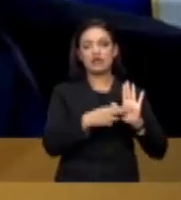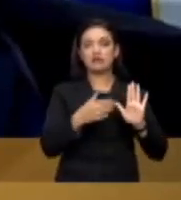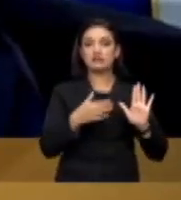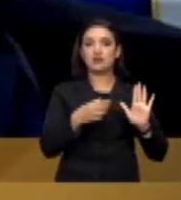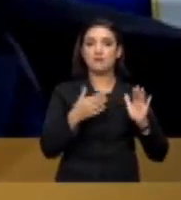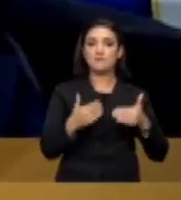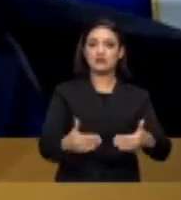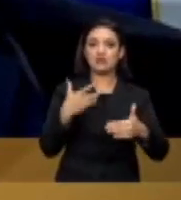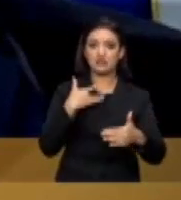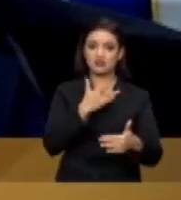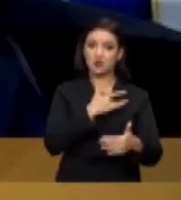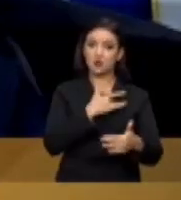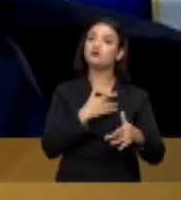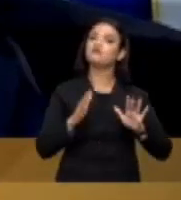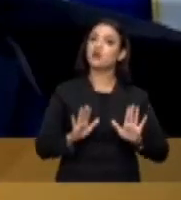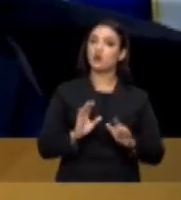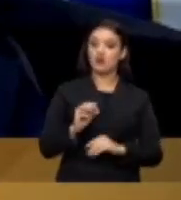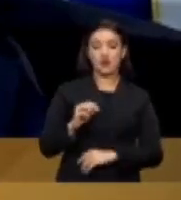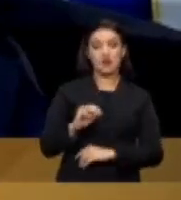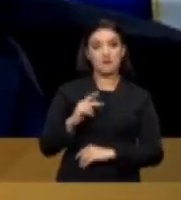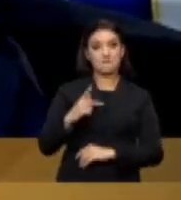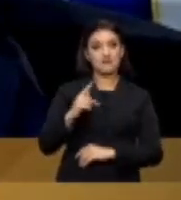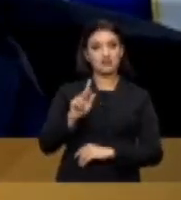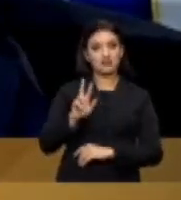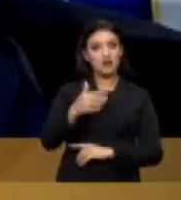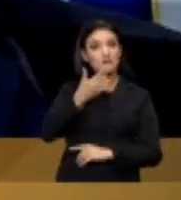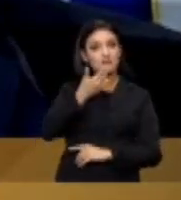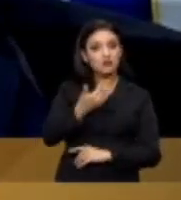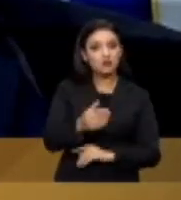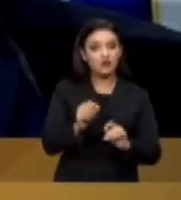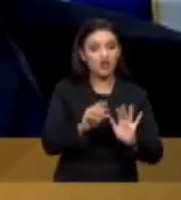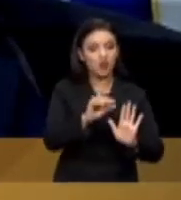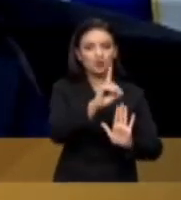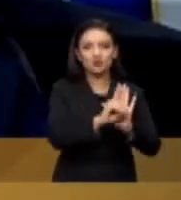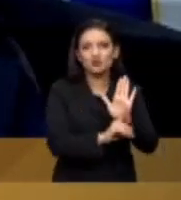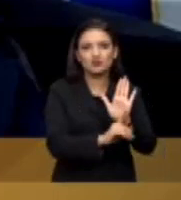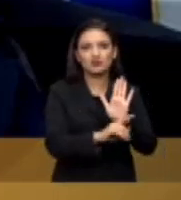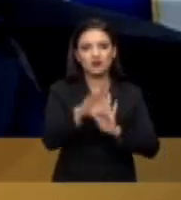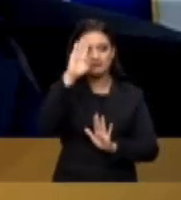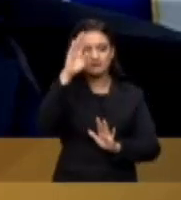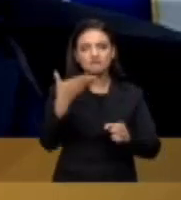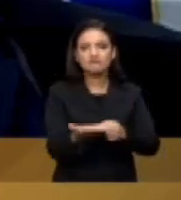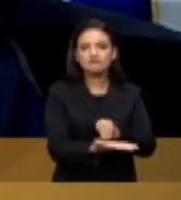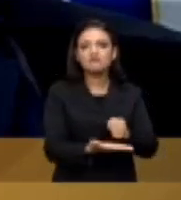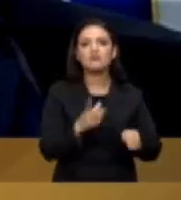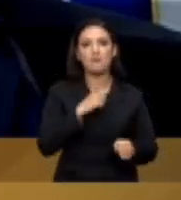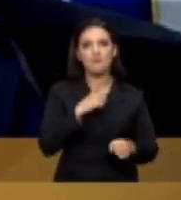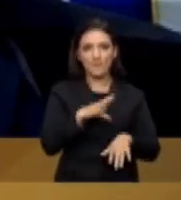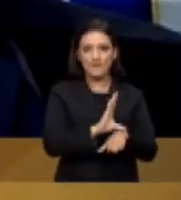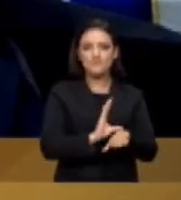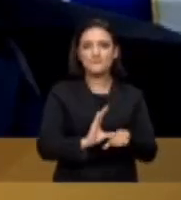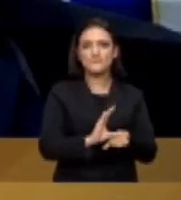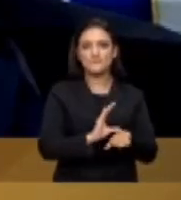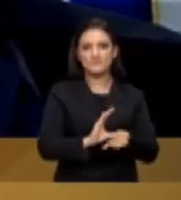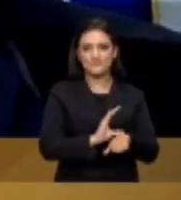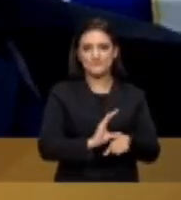o Procurador-Geral da República requereu que direito fundamental previsto na Constituição